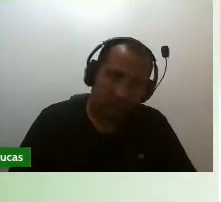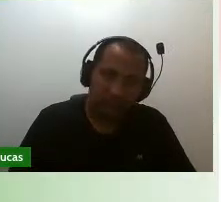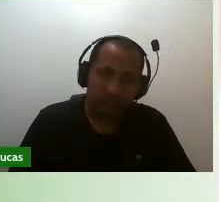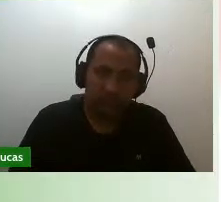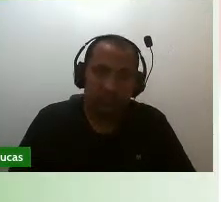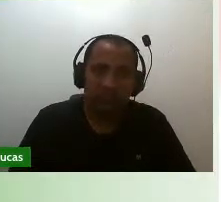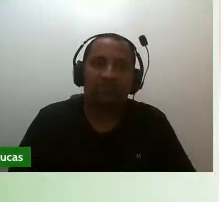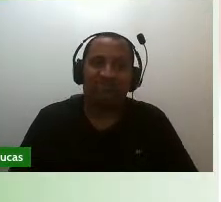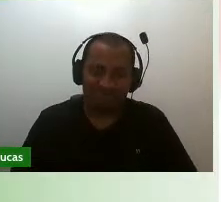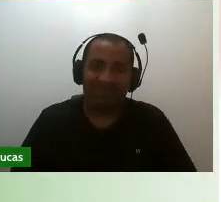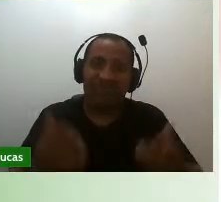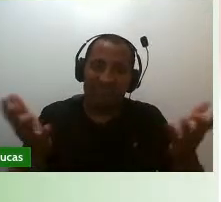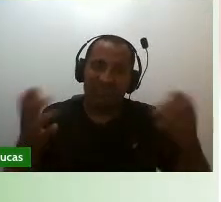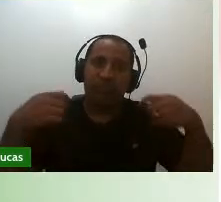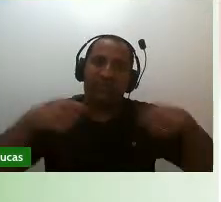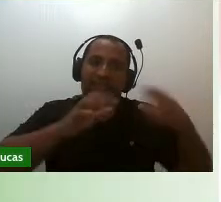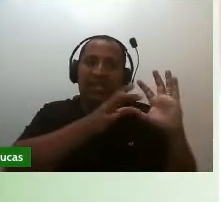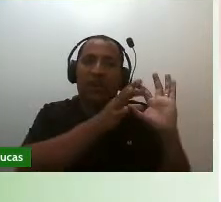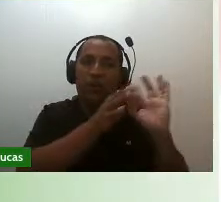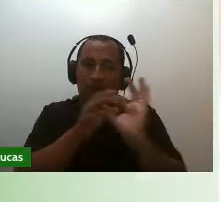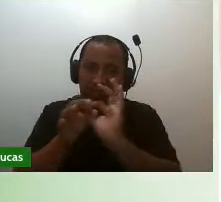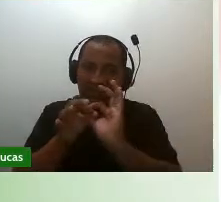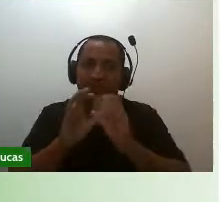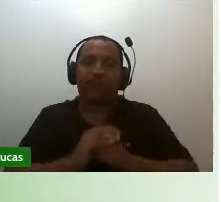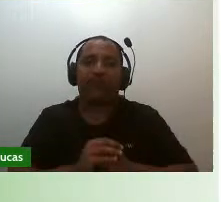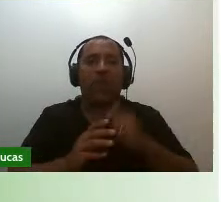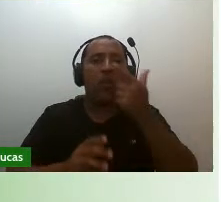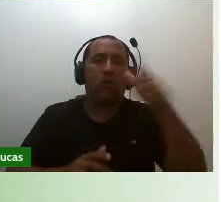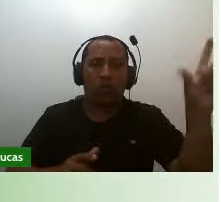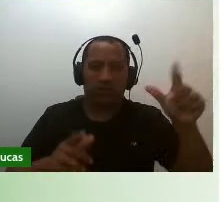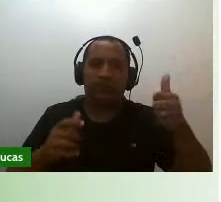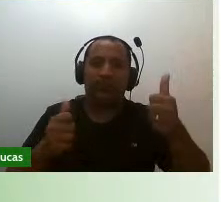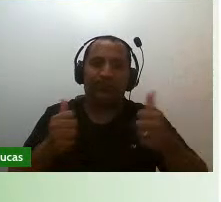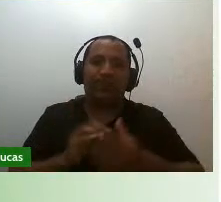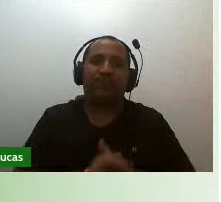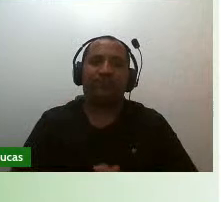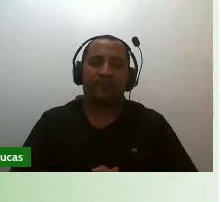estudante nesse contexto, né? Próximo, por favor.